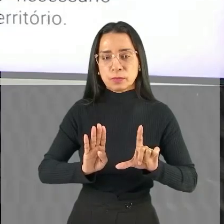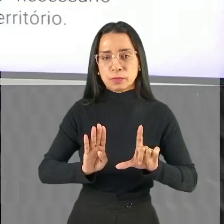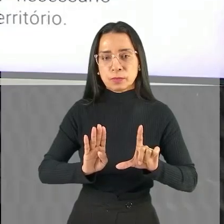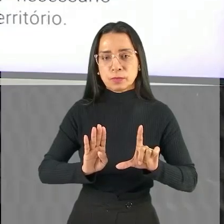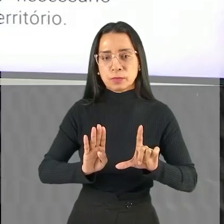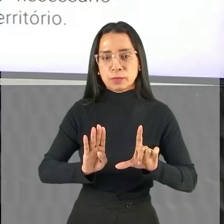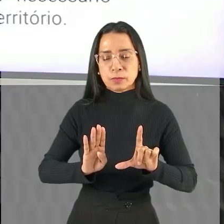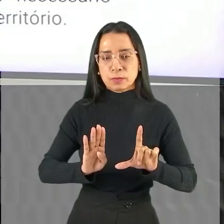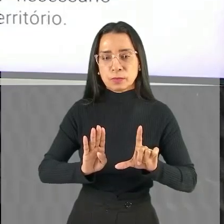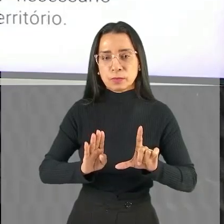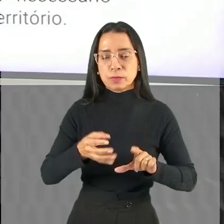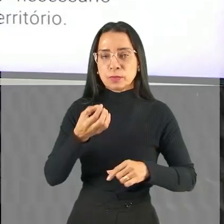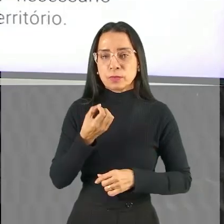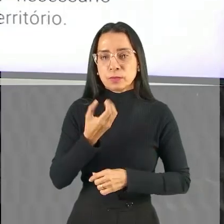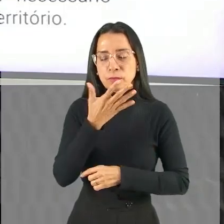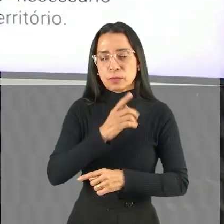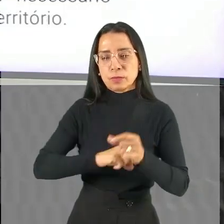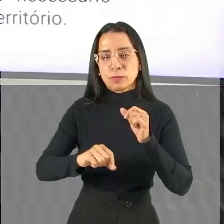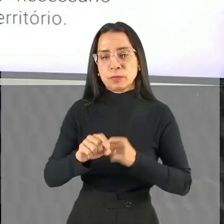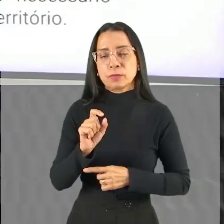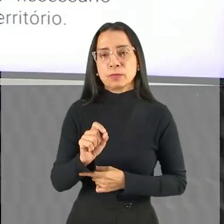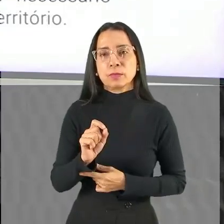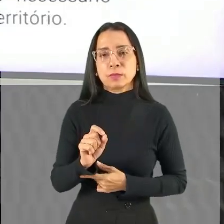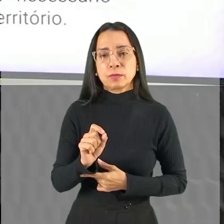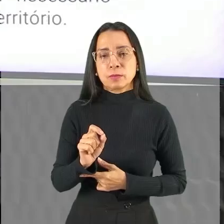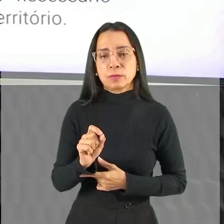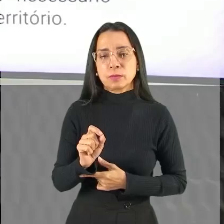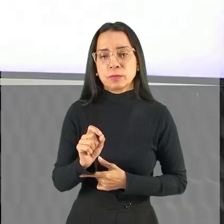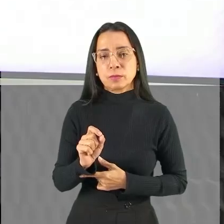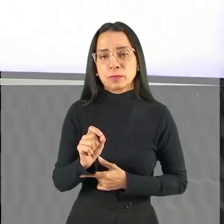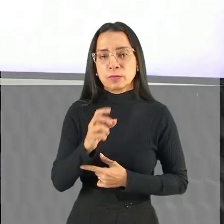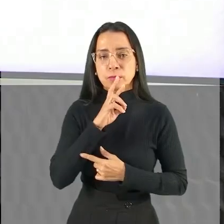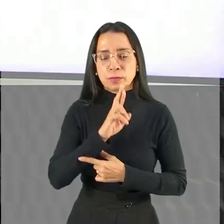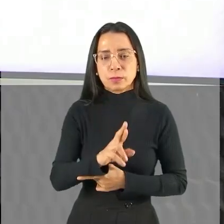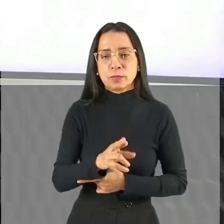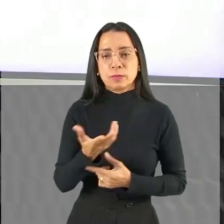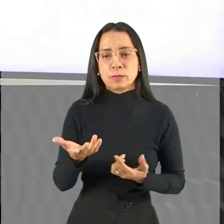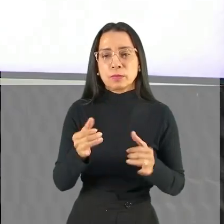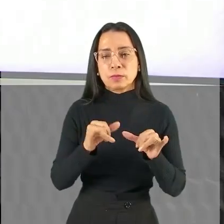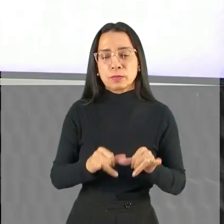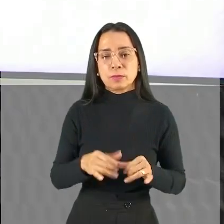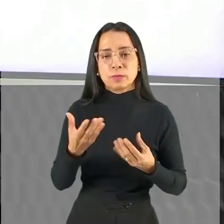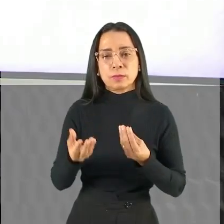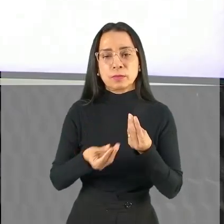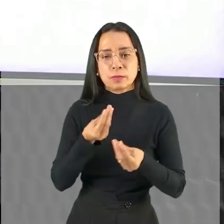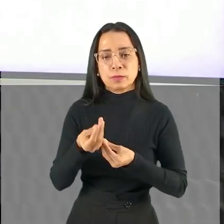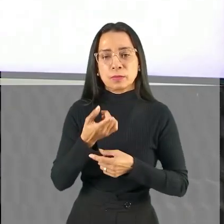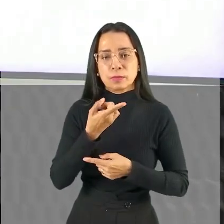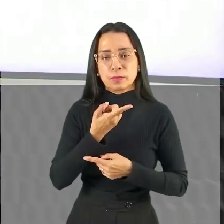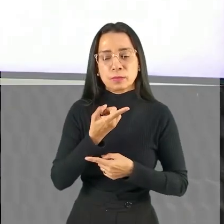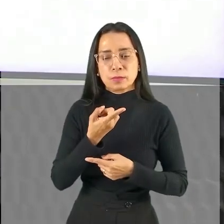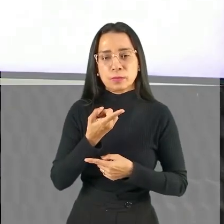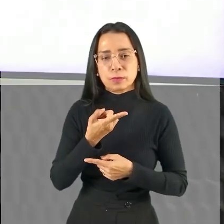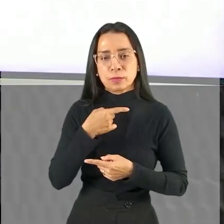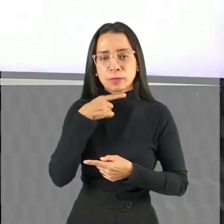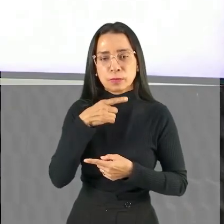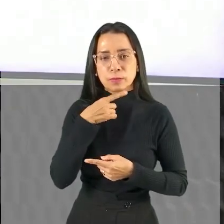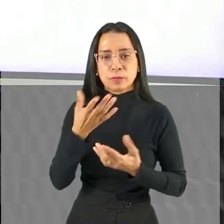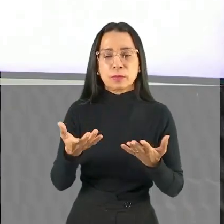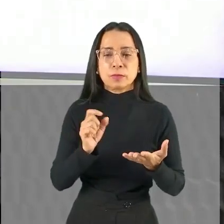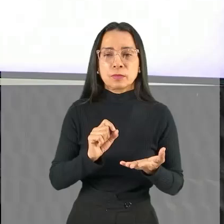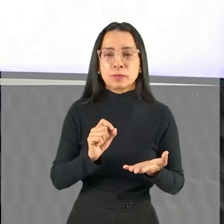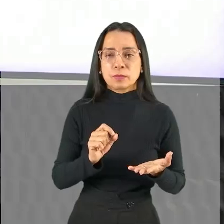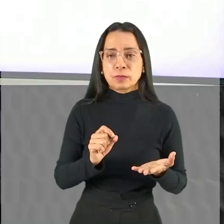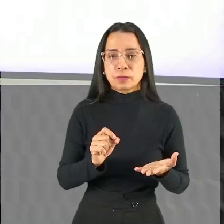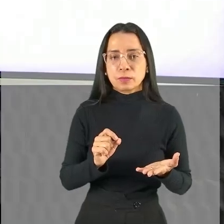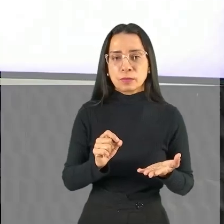novo território. Bom, aí é uma alternativa que a gente fica assim meio duvidosa. Teve como marco inicial